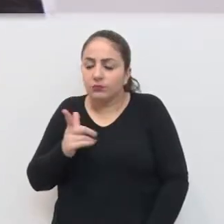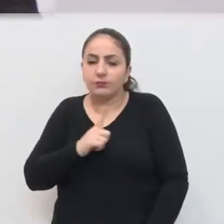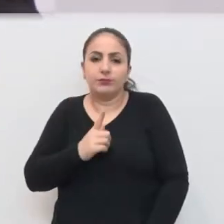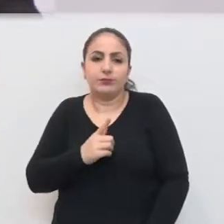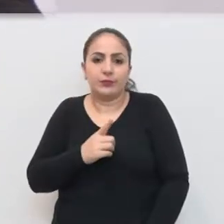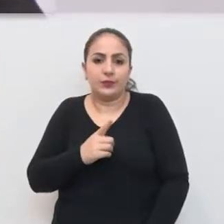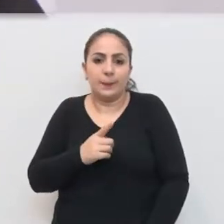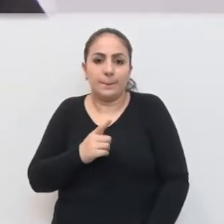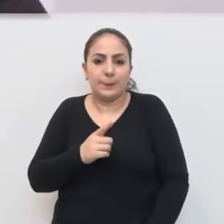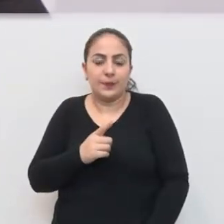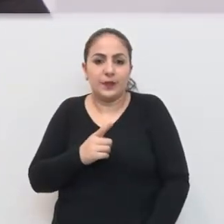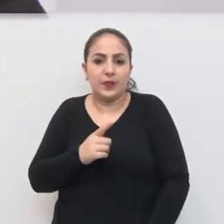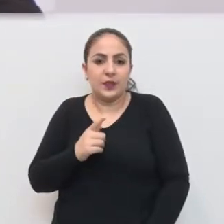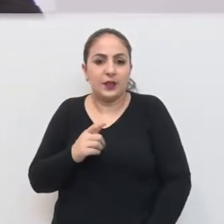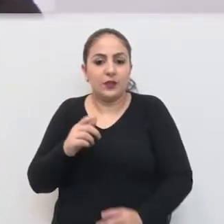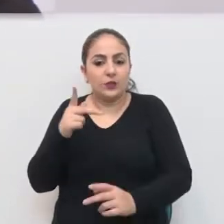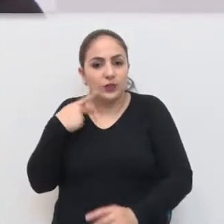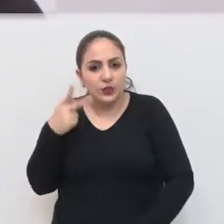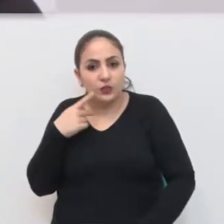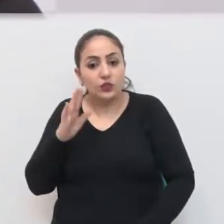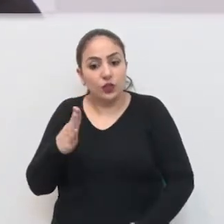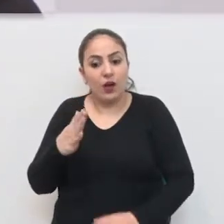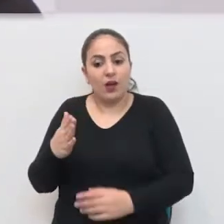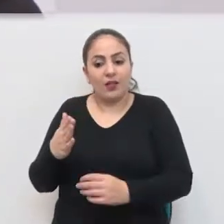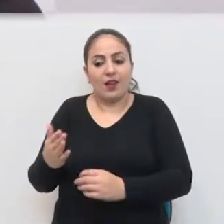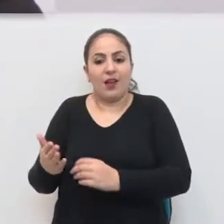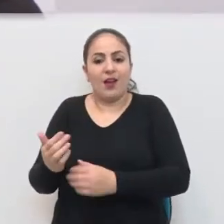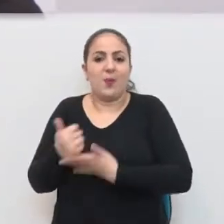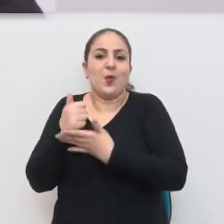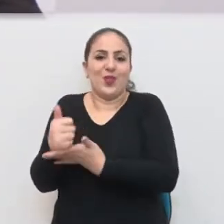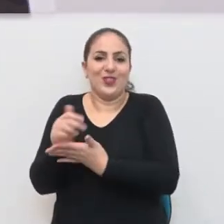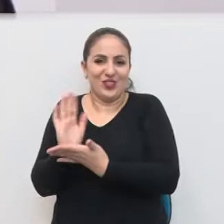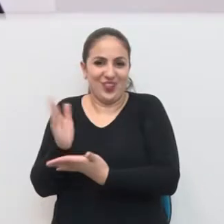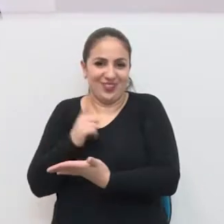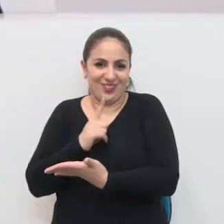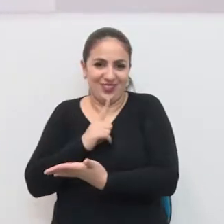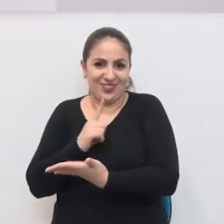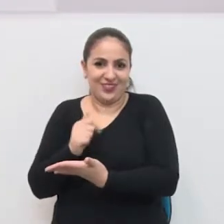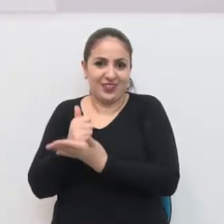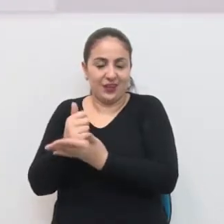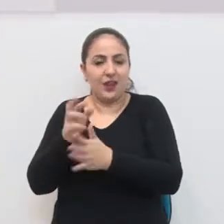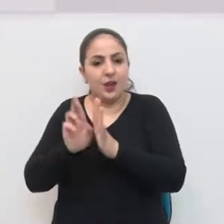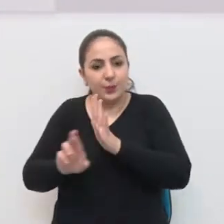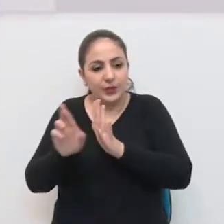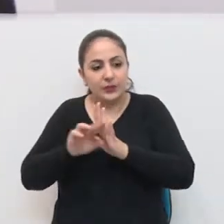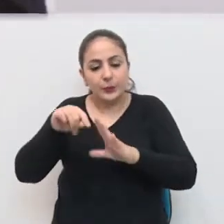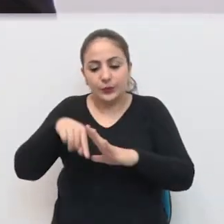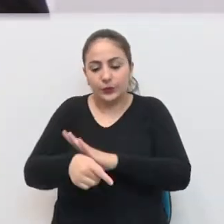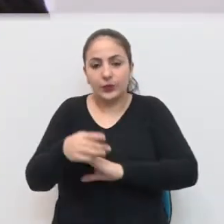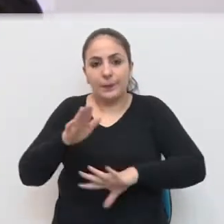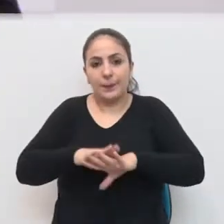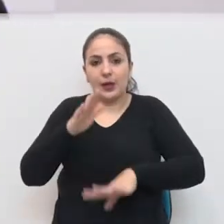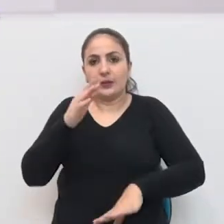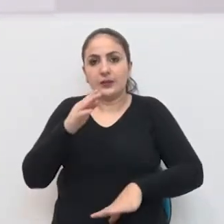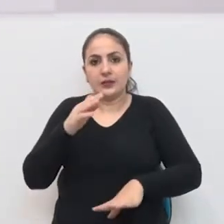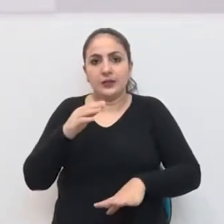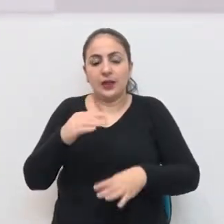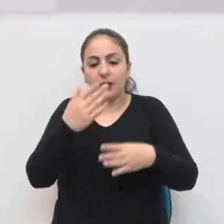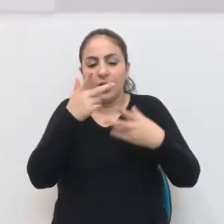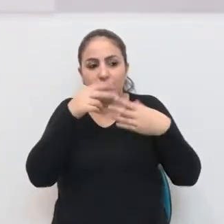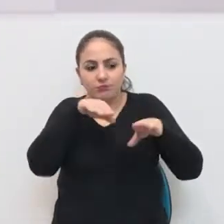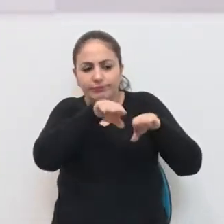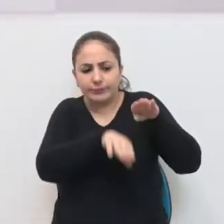frente dos parlamentos, quem está com a máquina a seu favor. E representa e aprofunda ainda mais